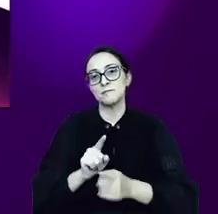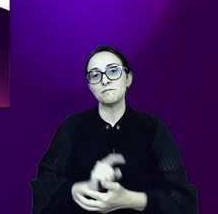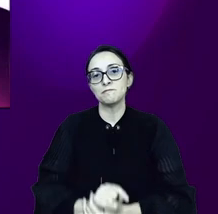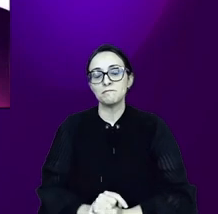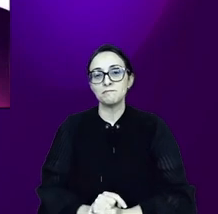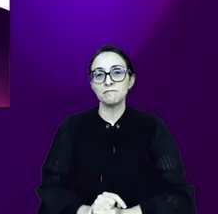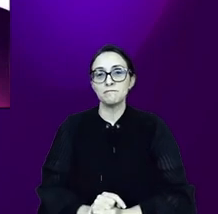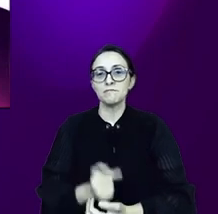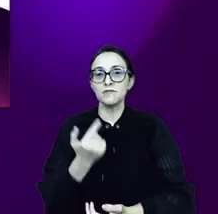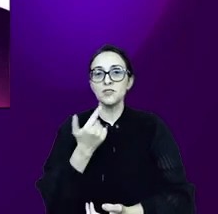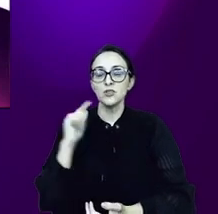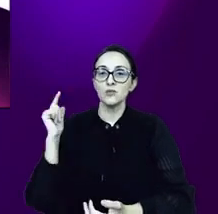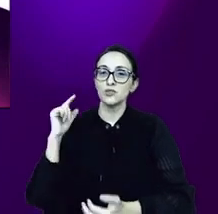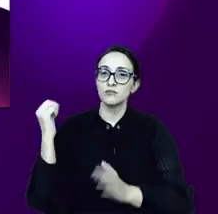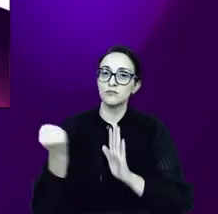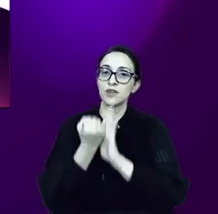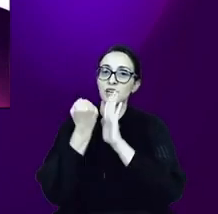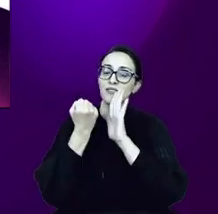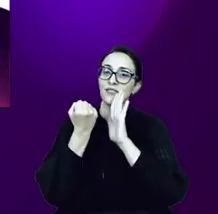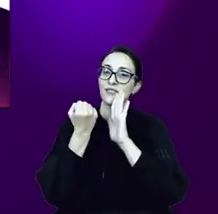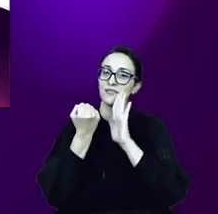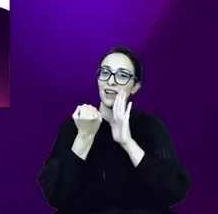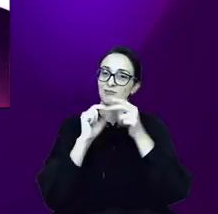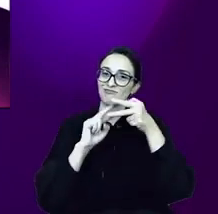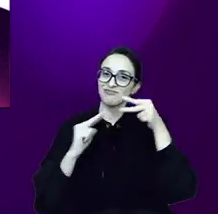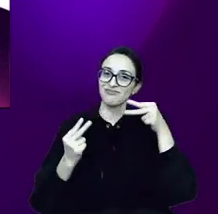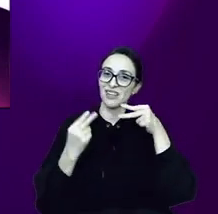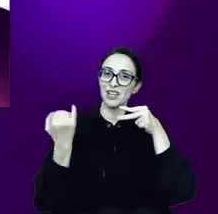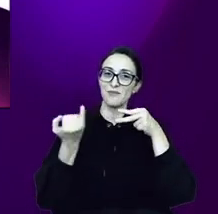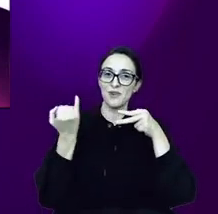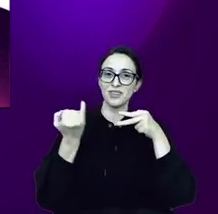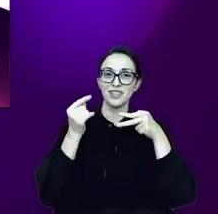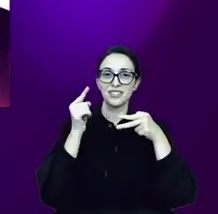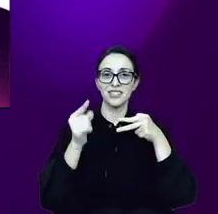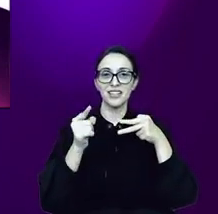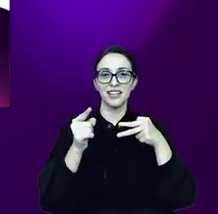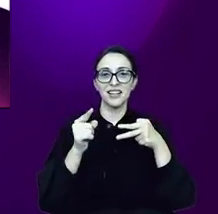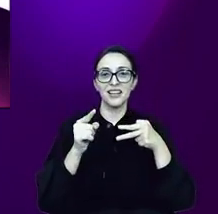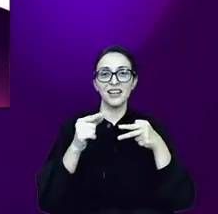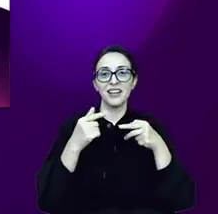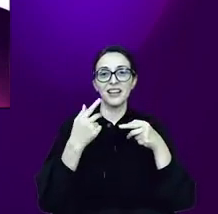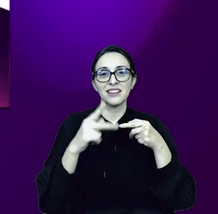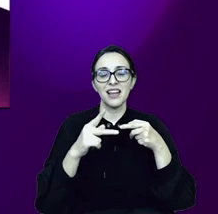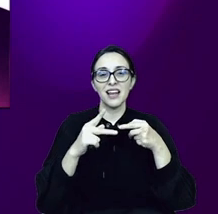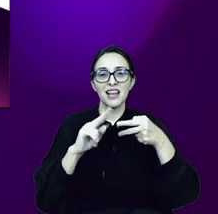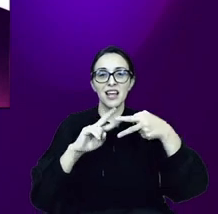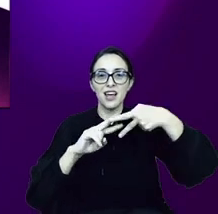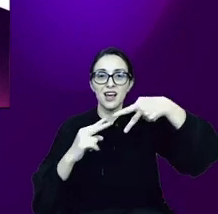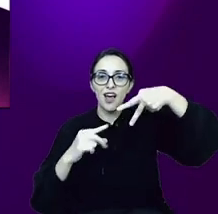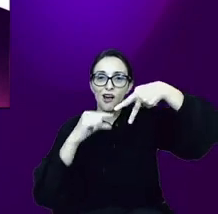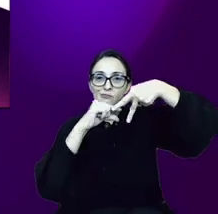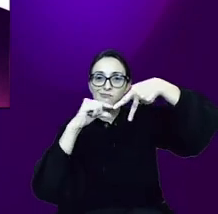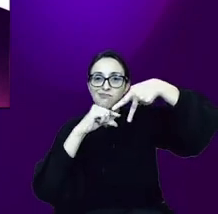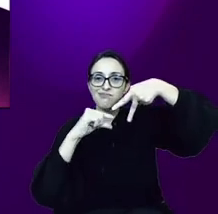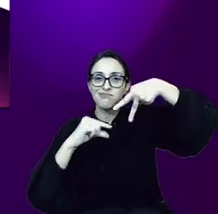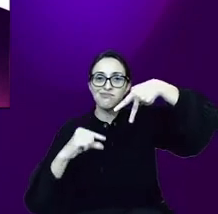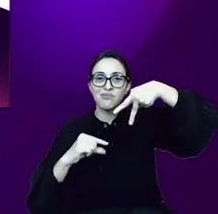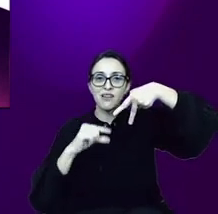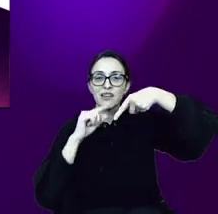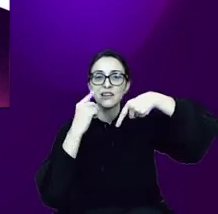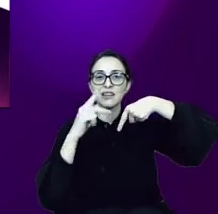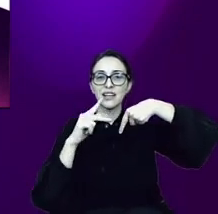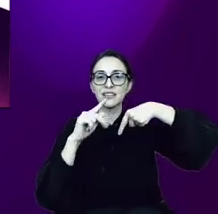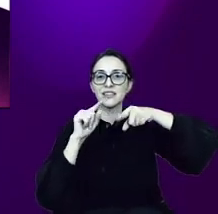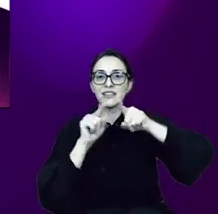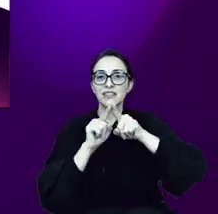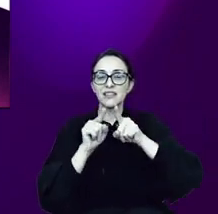O outro marcador importante se refere à deleção do cromossomo do braço curto do cromossomo 1 e do braço longo